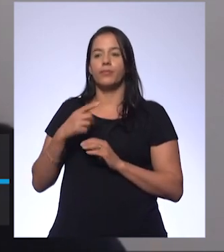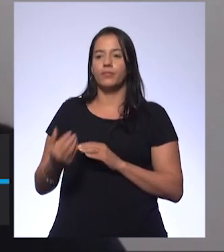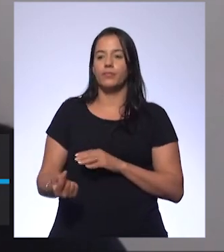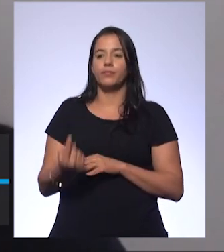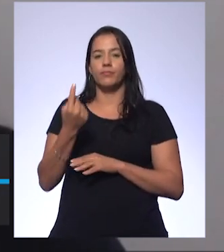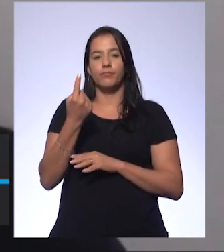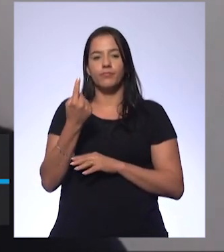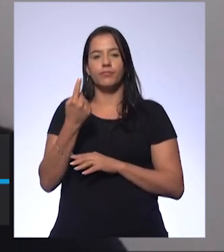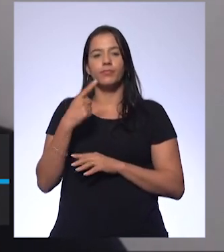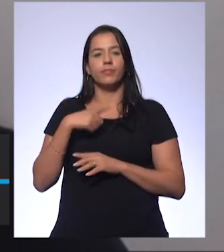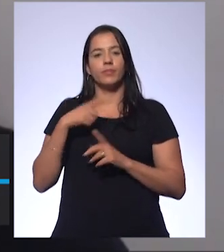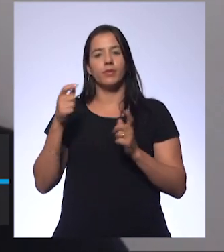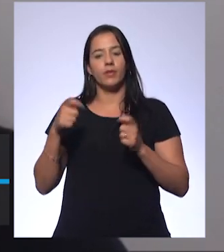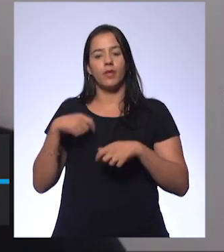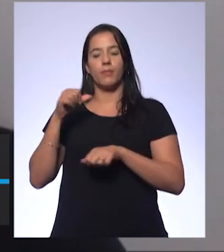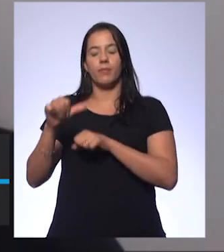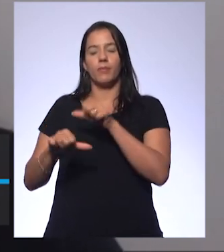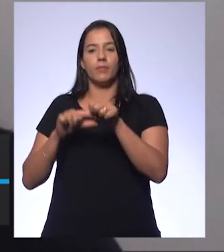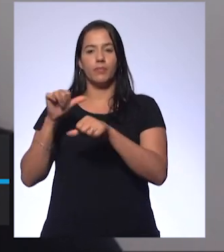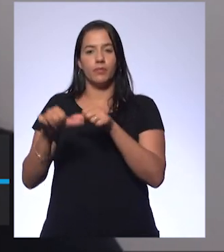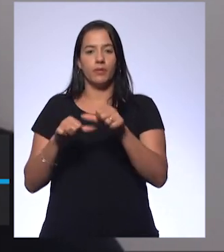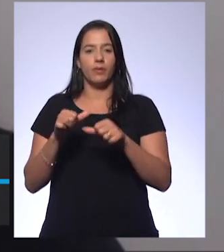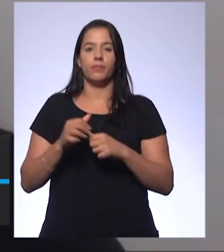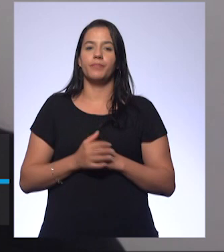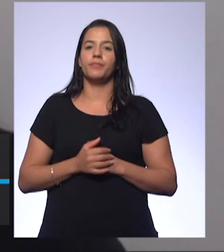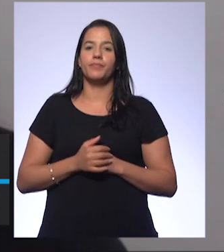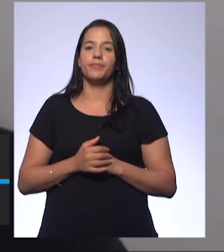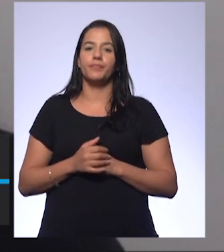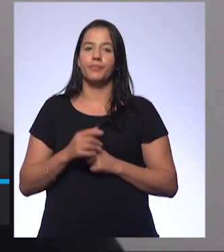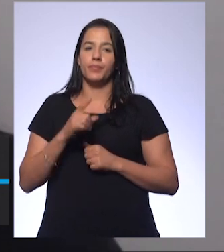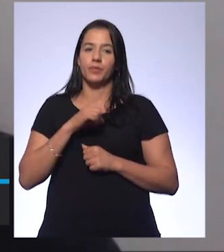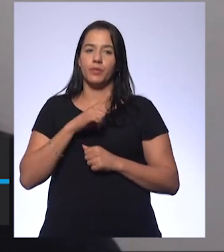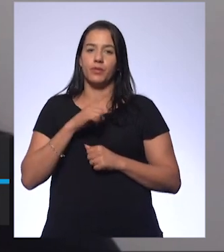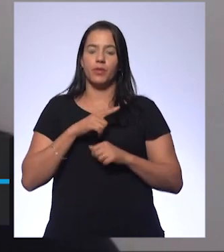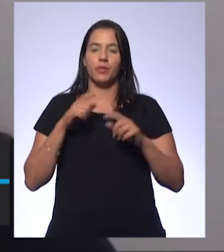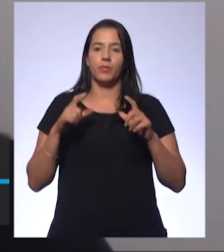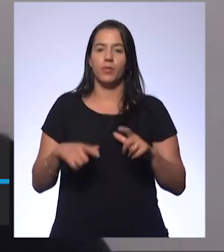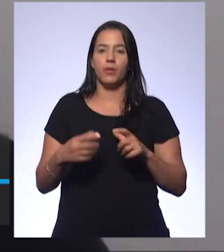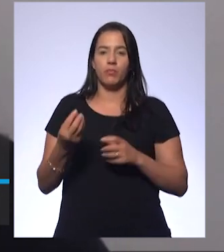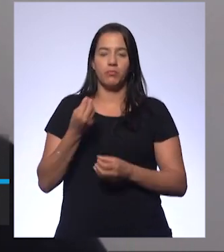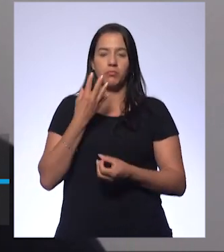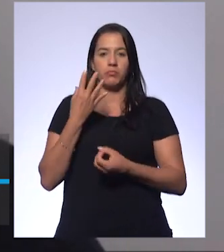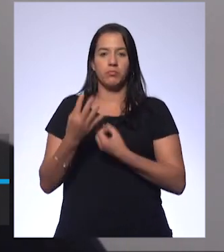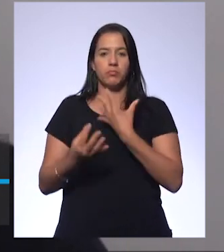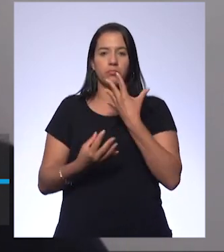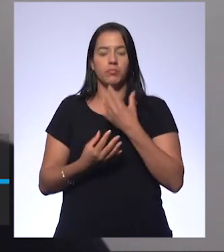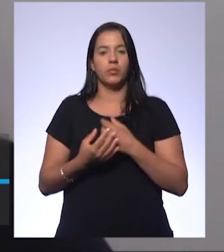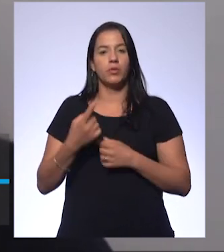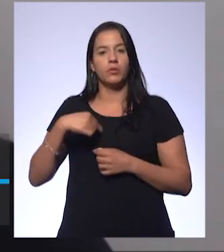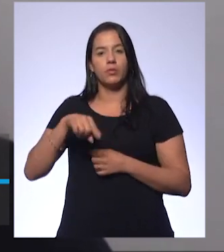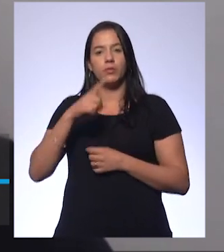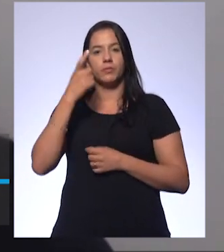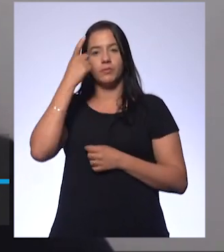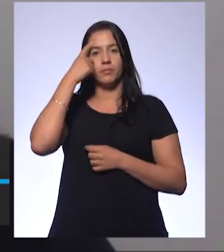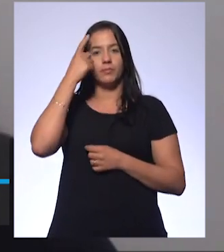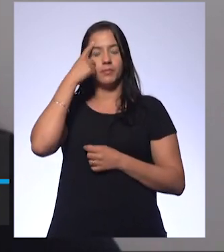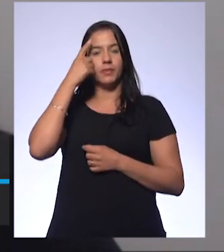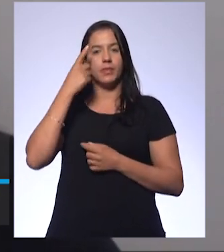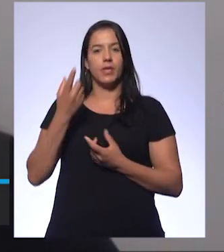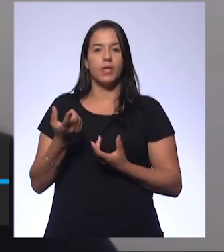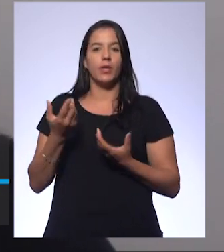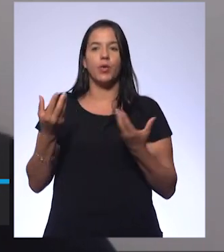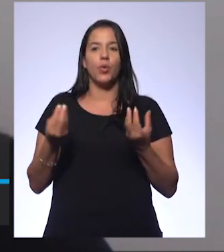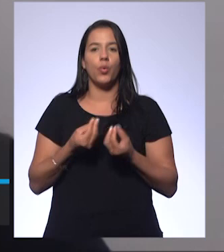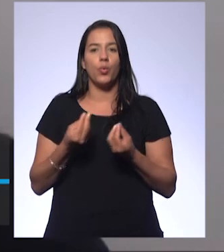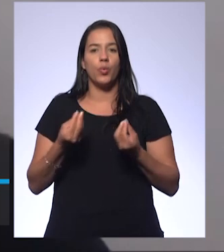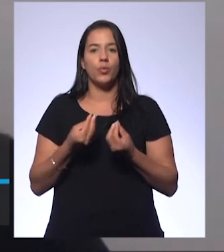é o que pode ser alterado ali, porque tem influência do ambiente. Né? Se a gente for pensar em relação aos experimentos de